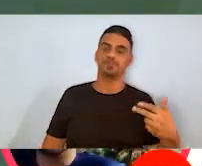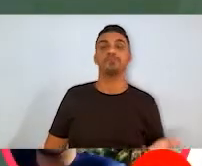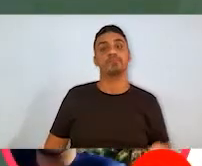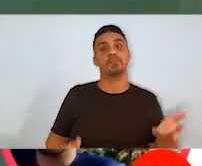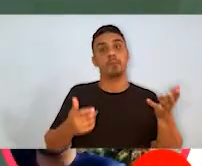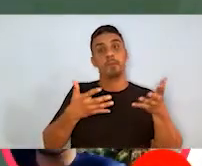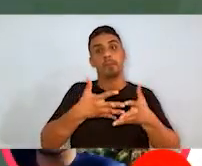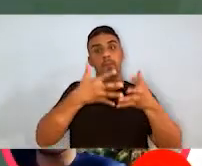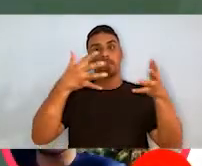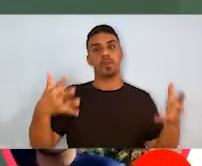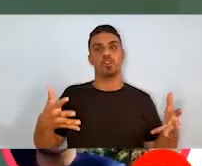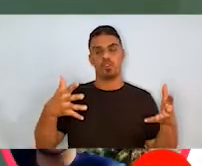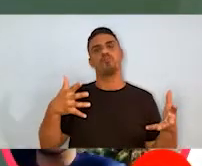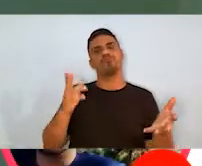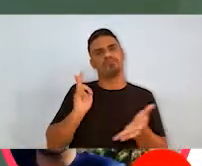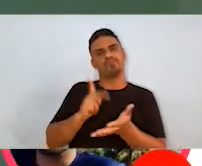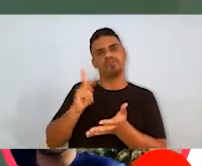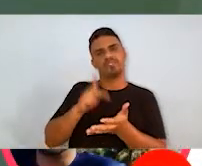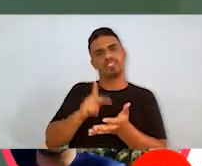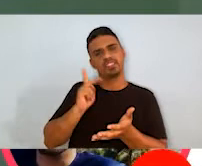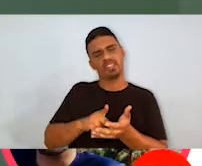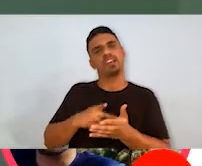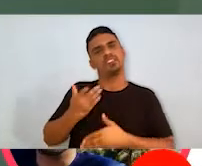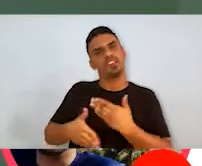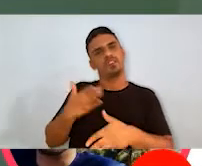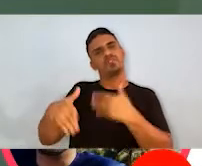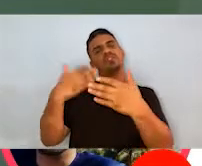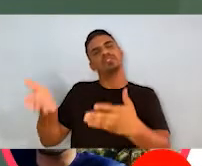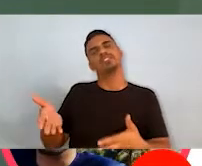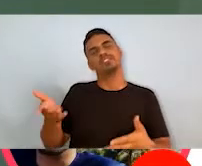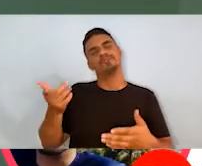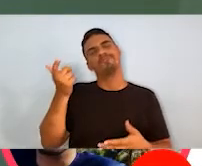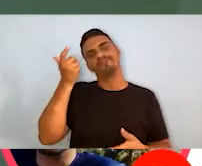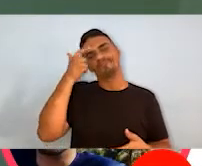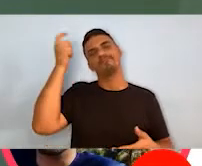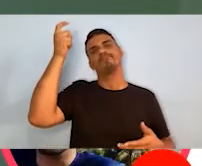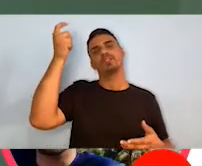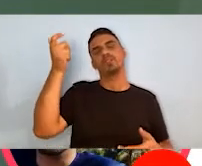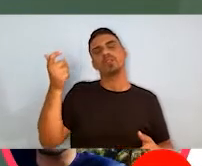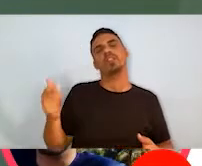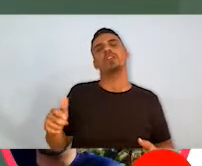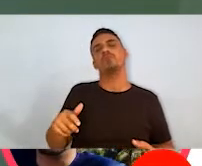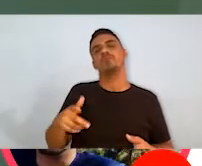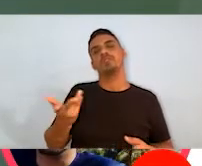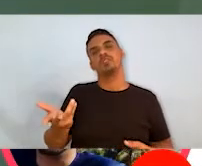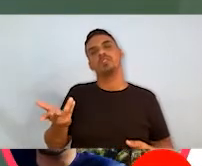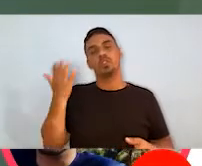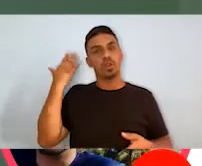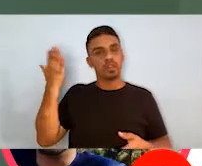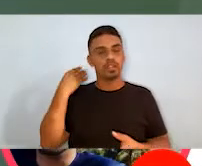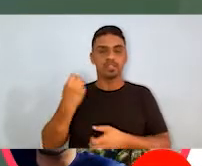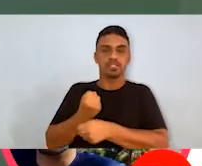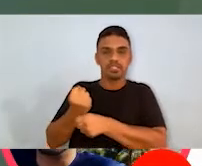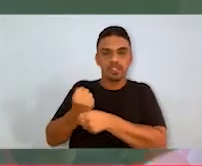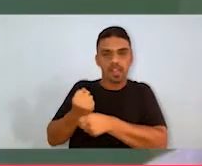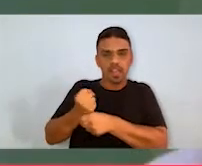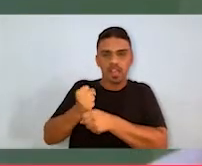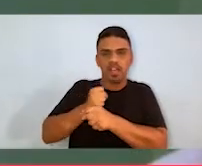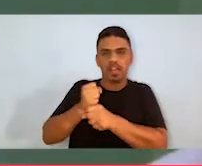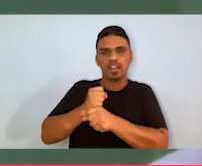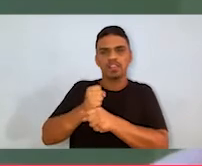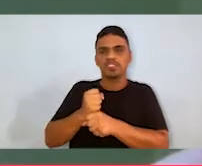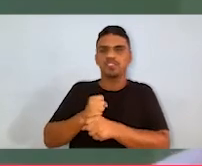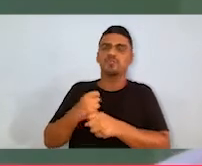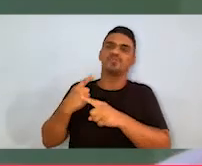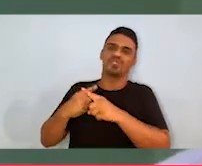E assim, a maior parte do que poderia dizer de evolução, eu peguei nos últimos anos,